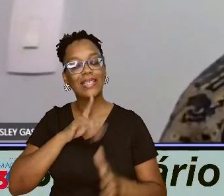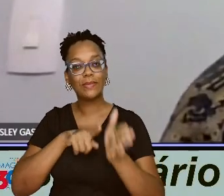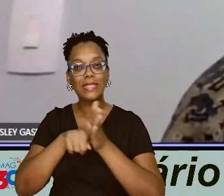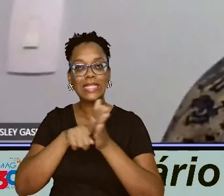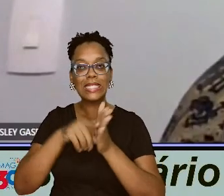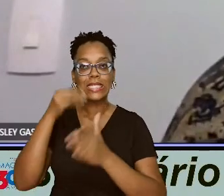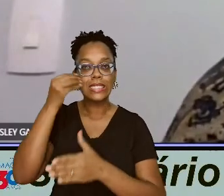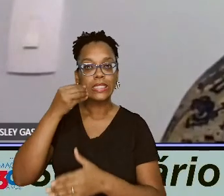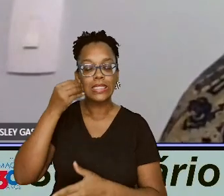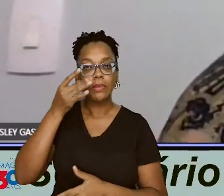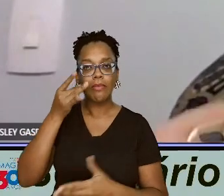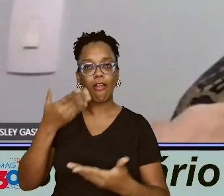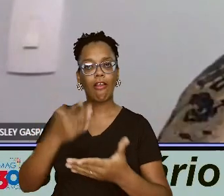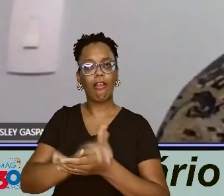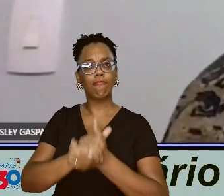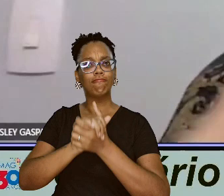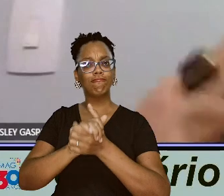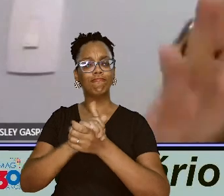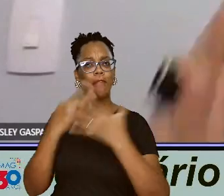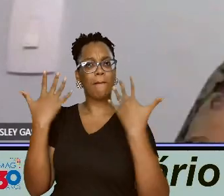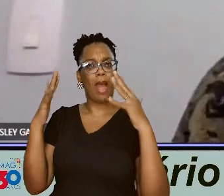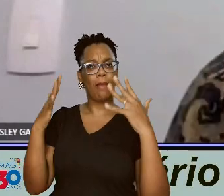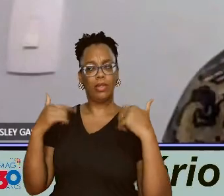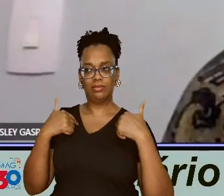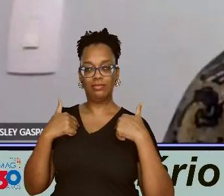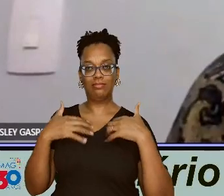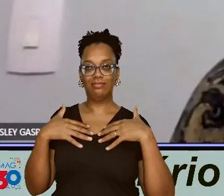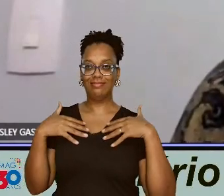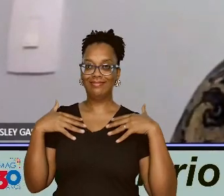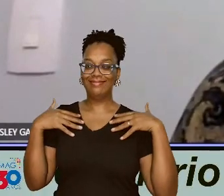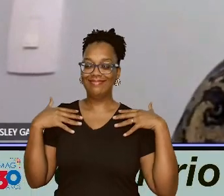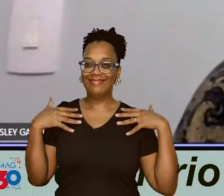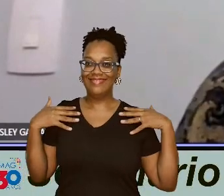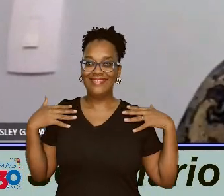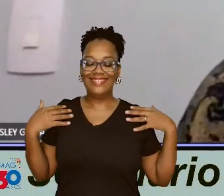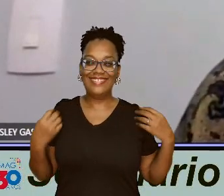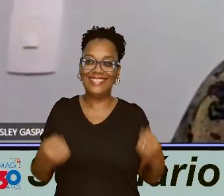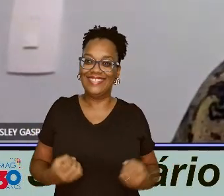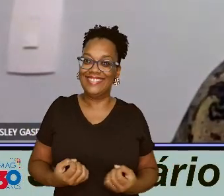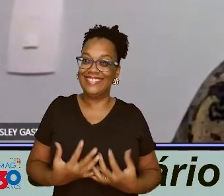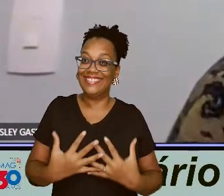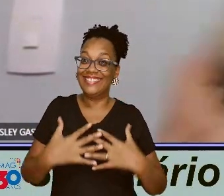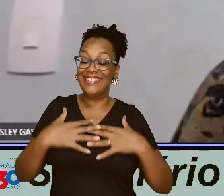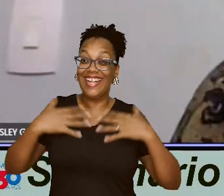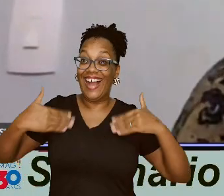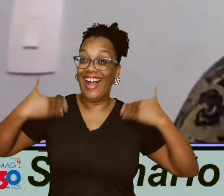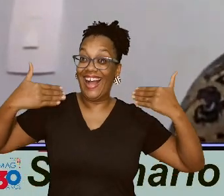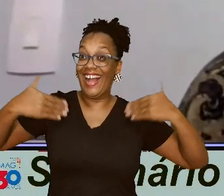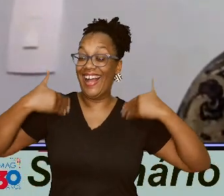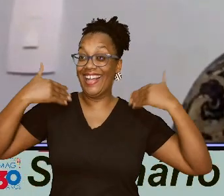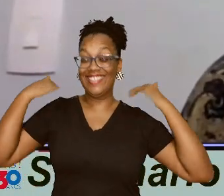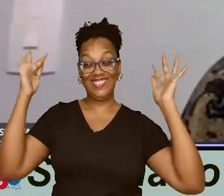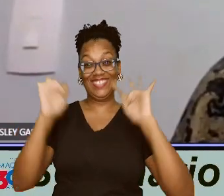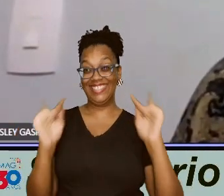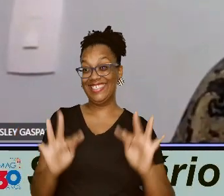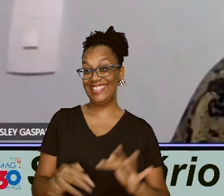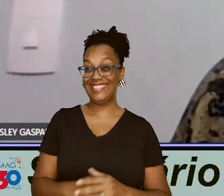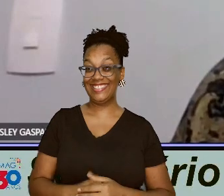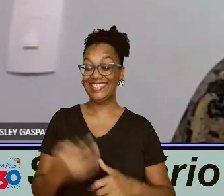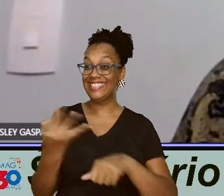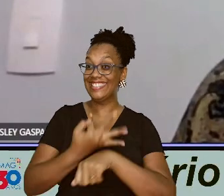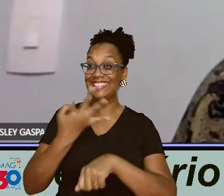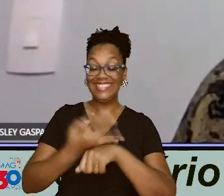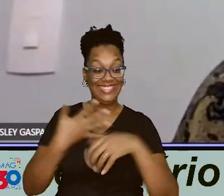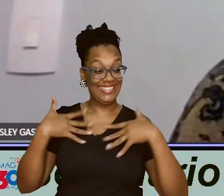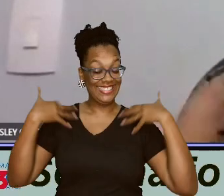nos cumprimentando, eu, sinceramente, nem estou cabendo dentro de mim, né? De tão feliz. Porque